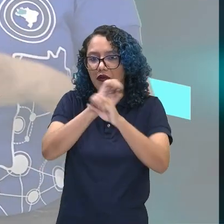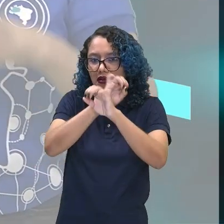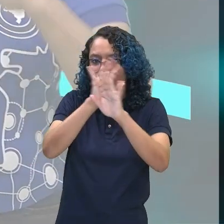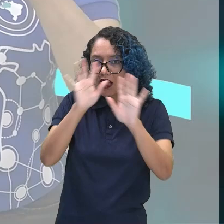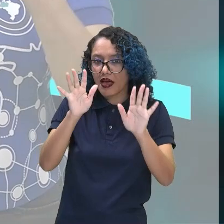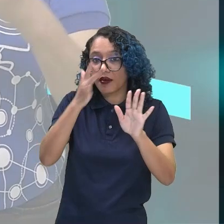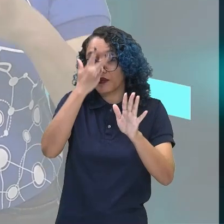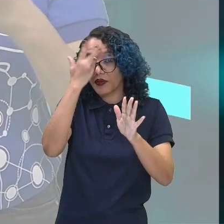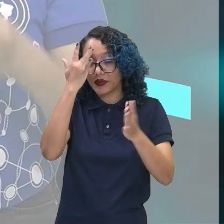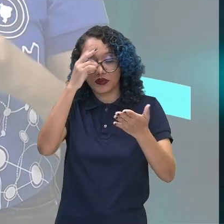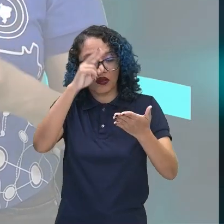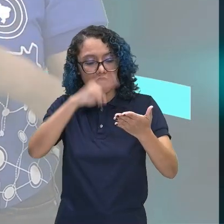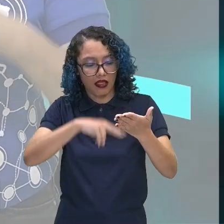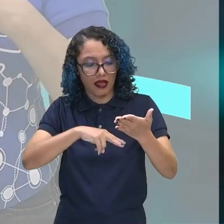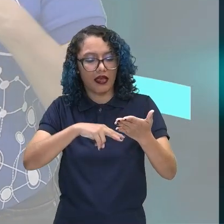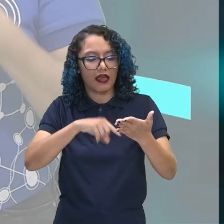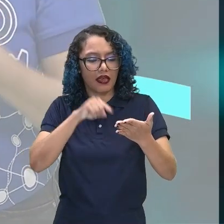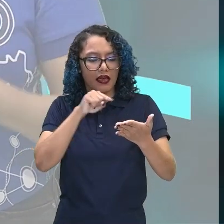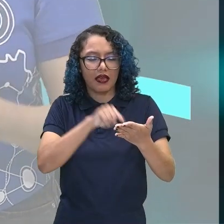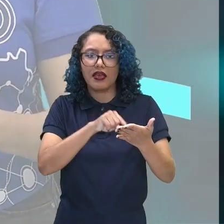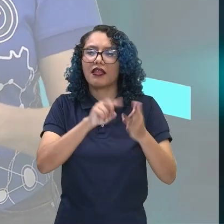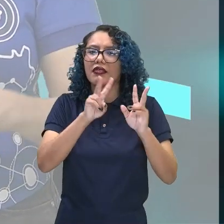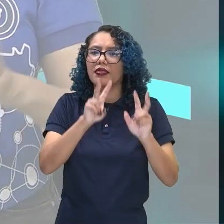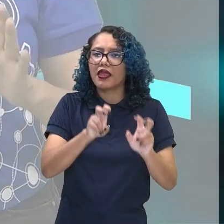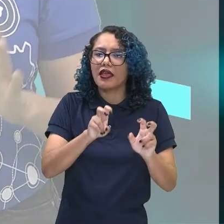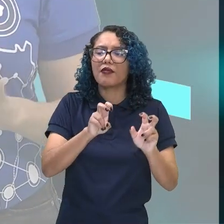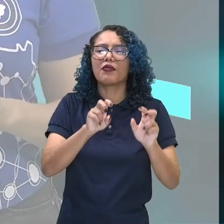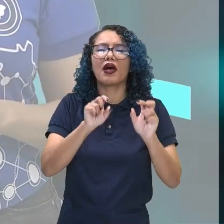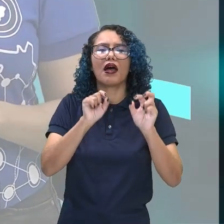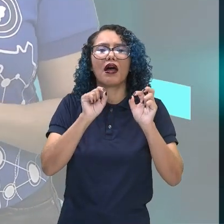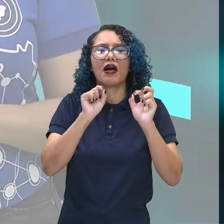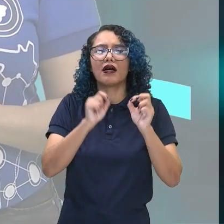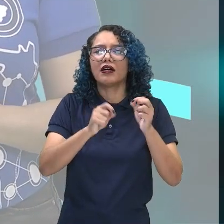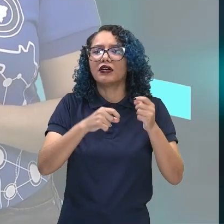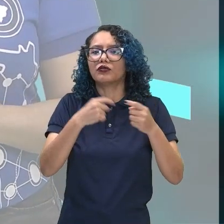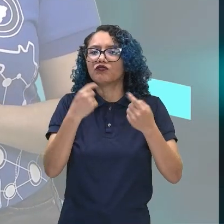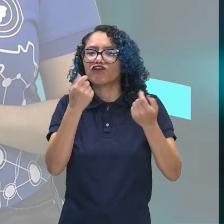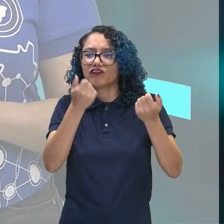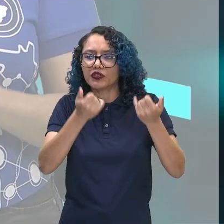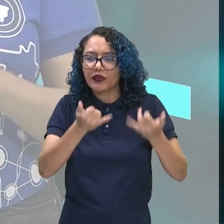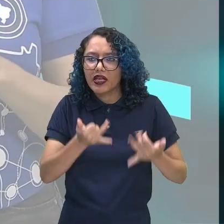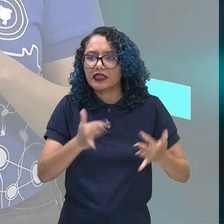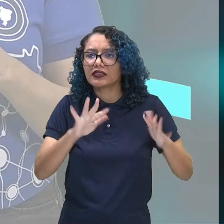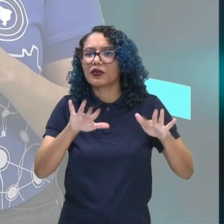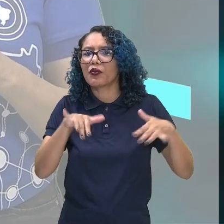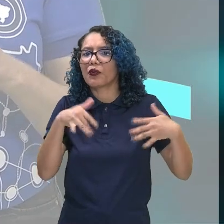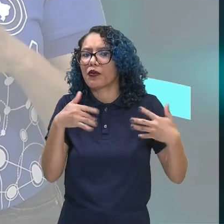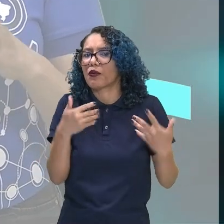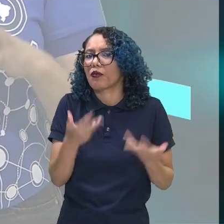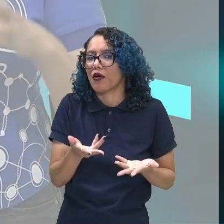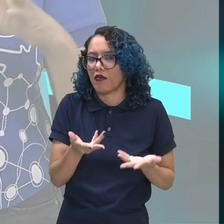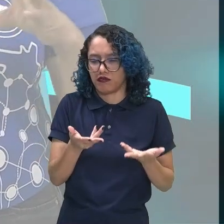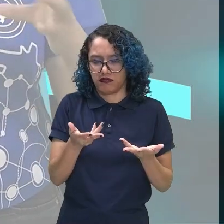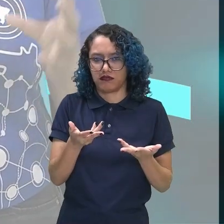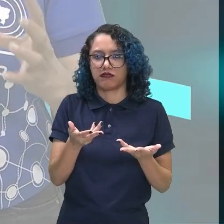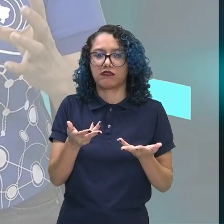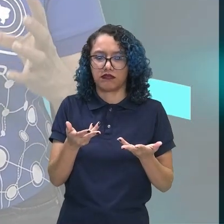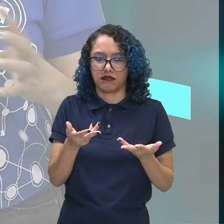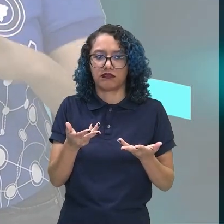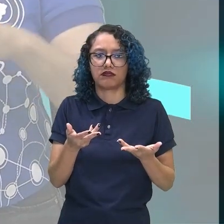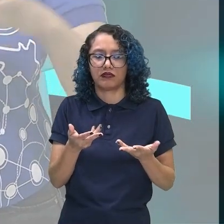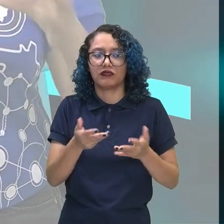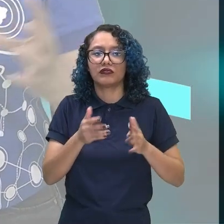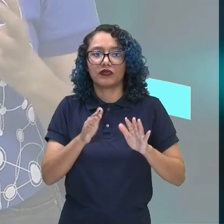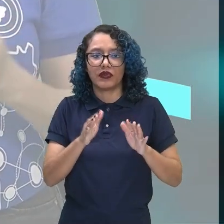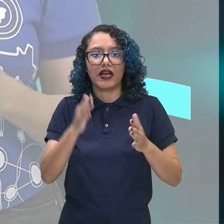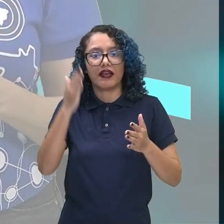leitor o que é que ele vai ler durante todo o restante do texto, né? Ele já vai ter essa noção